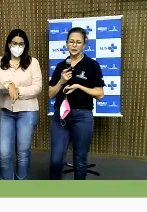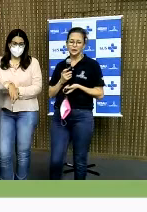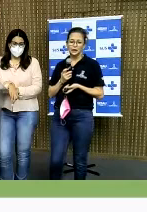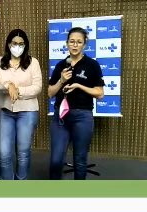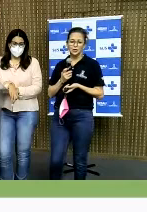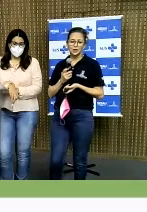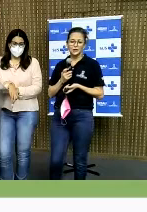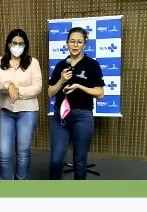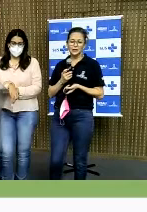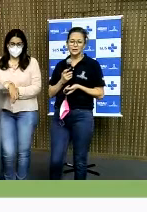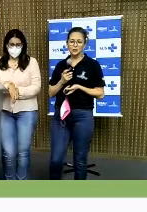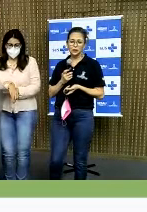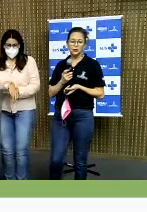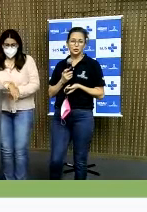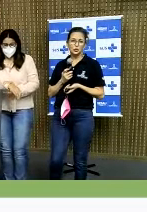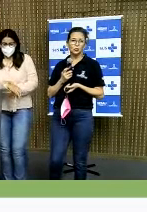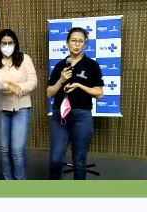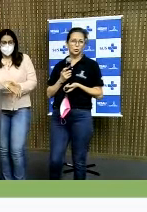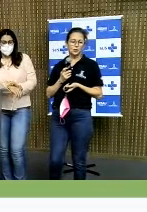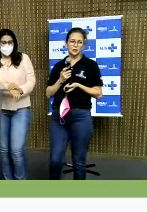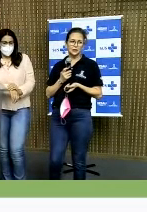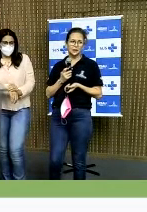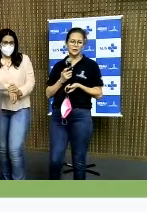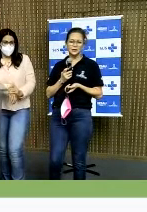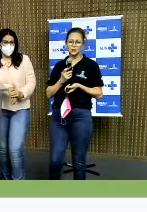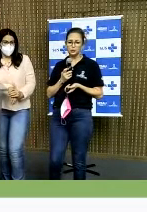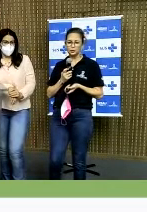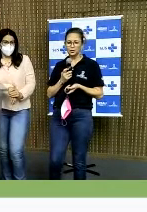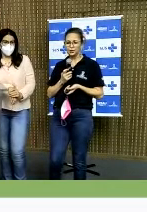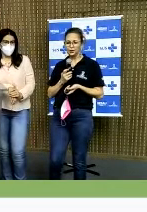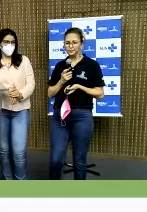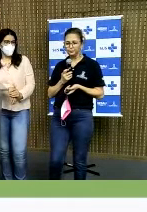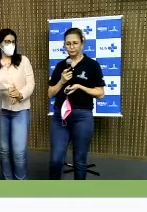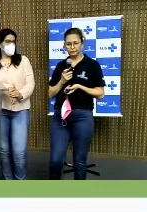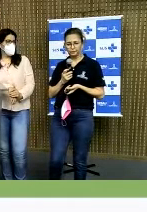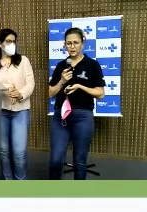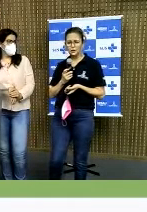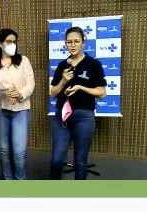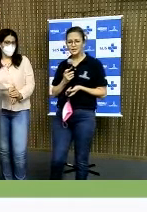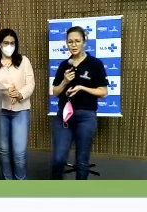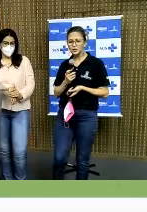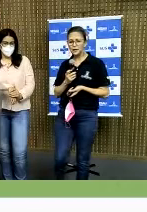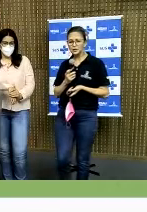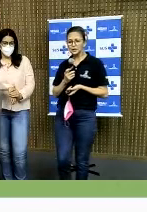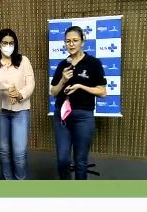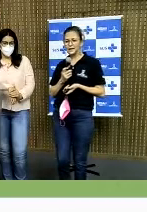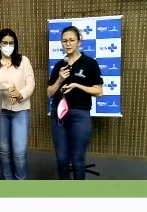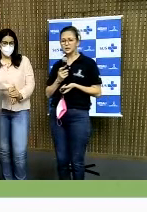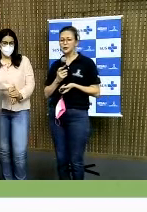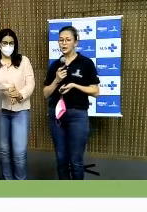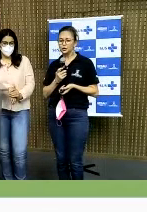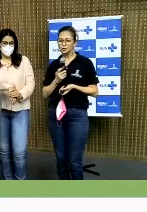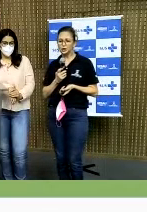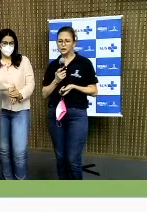dias. Solicitantes, estou com 2 solicitantes na odontologia. E os exames mais